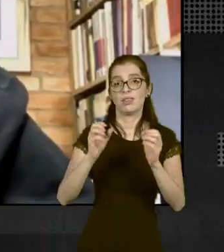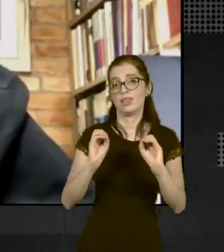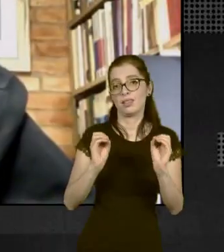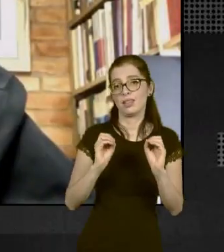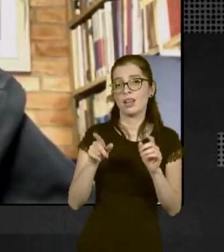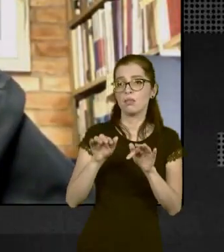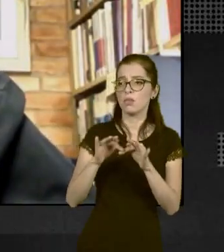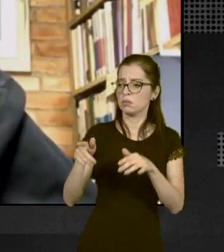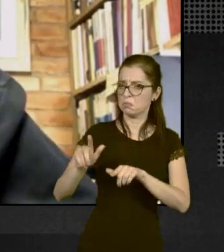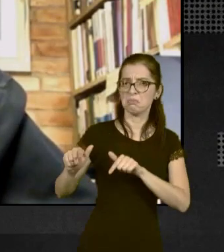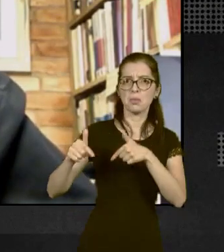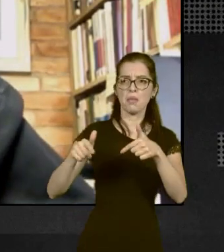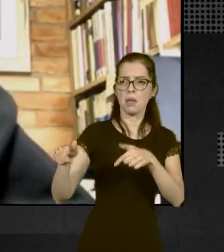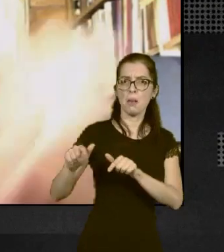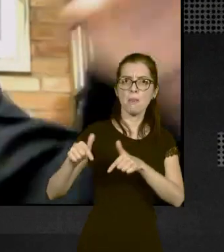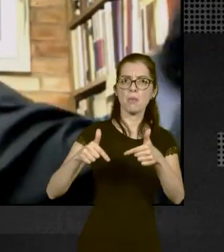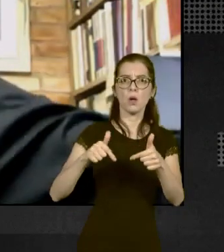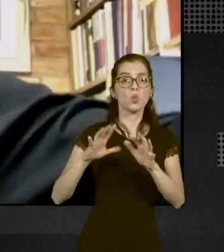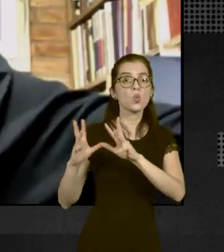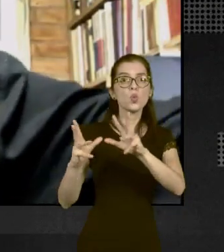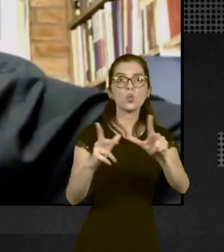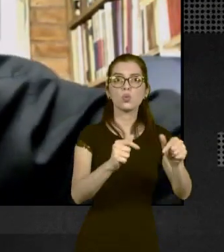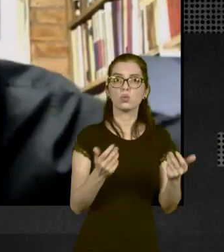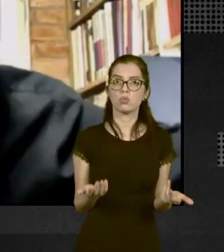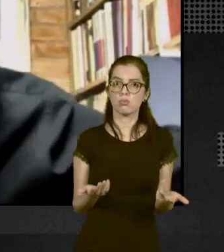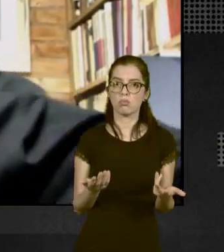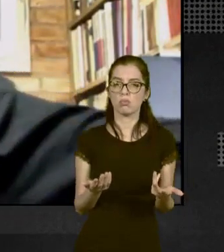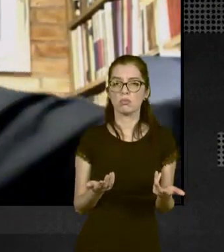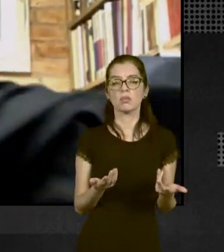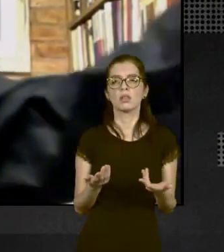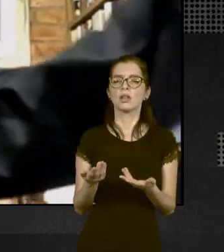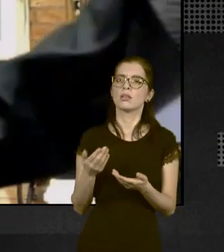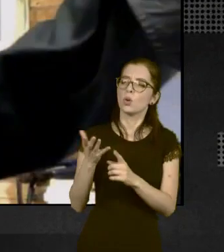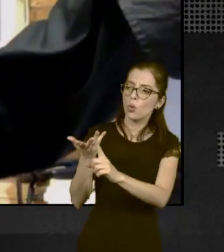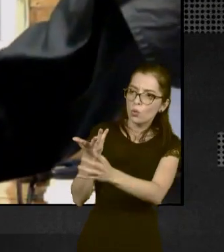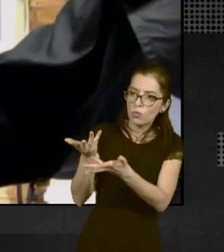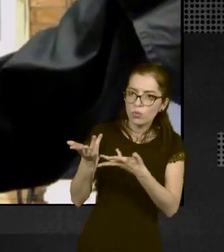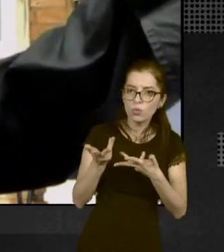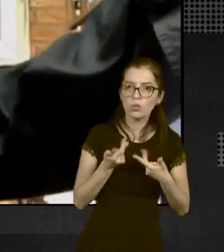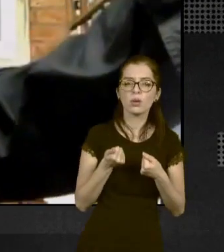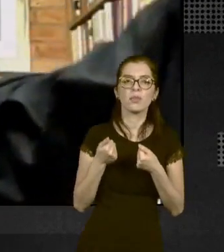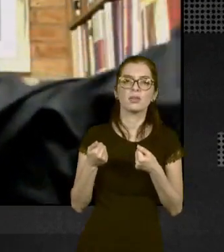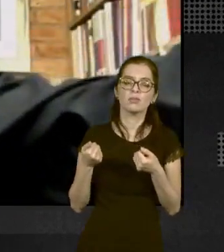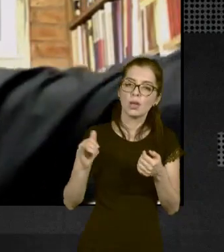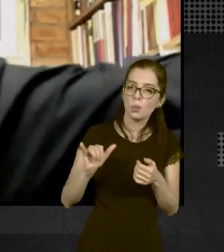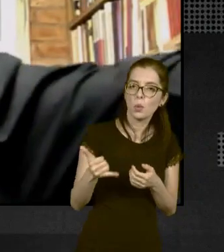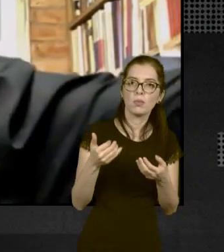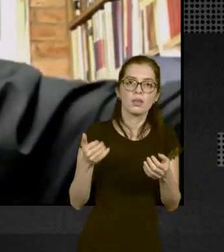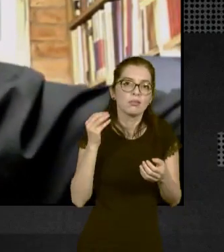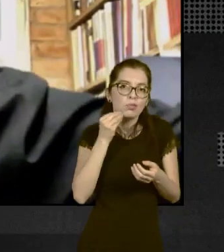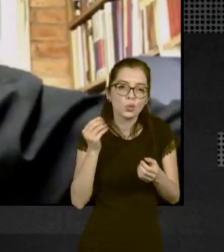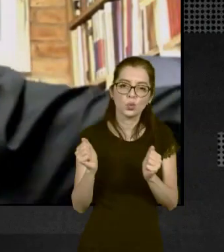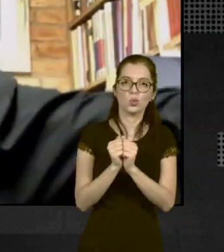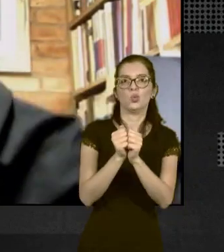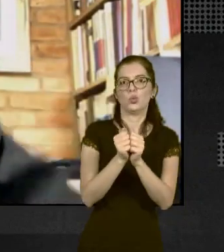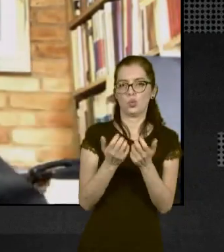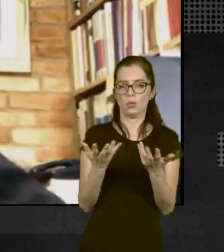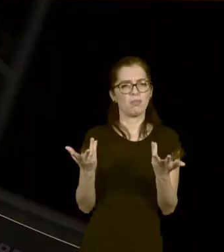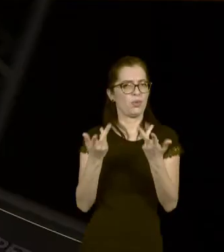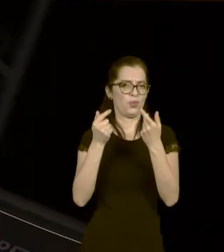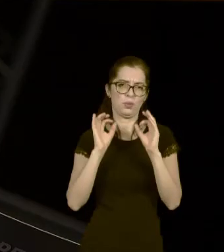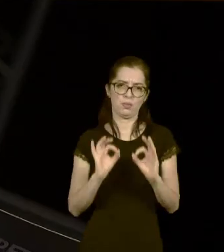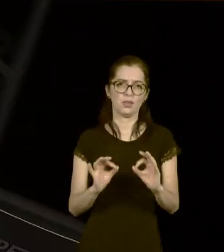quando é o sonho de qualquer diretor, né, gente? Ter a Cássia Kiss. atuando, porque você não faz nada,